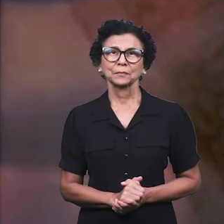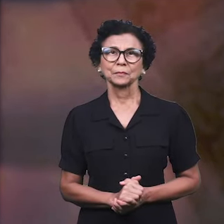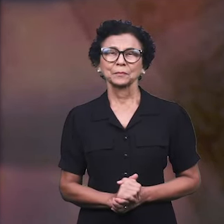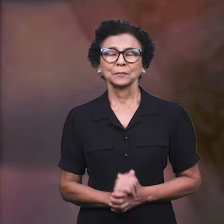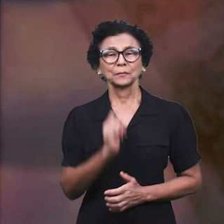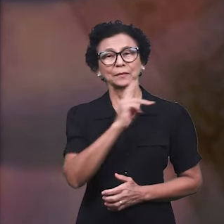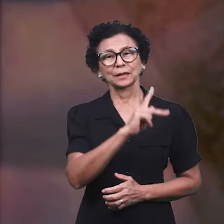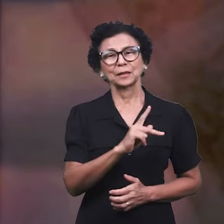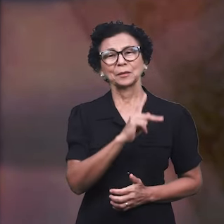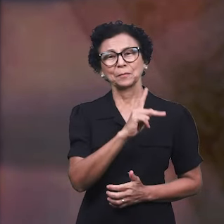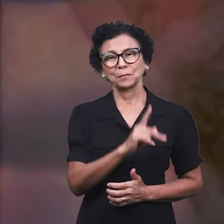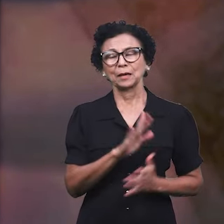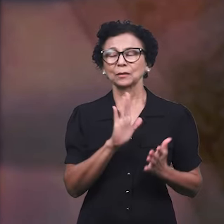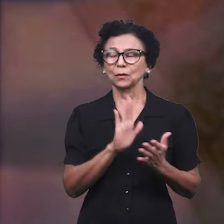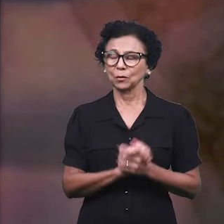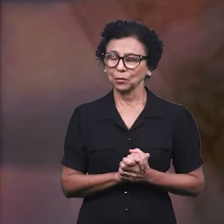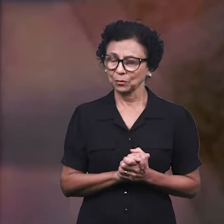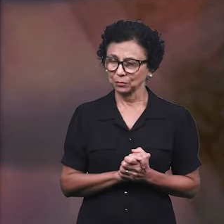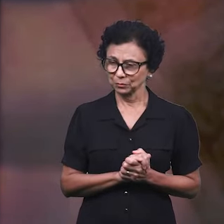ter convosco, recebei-o.